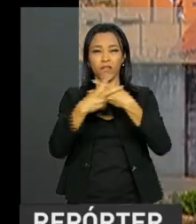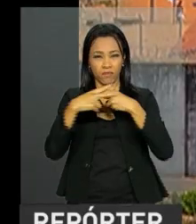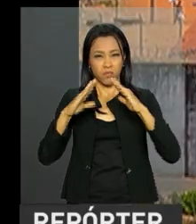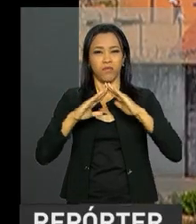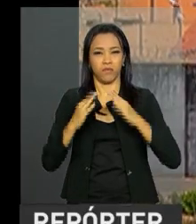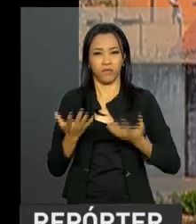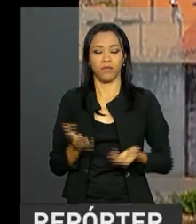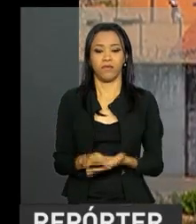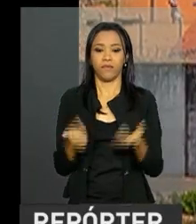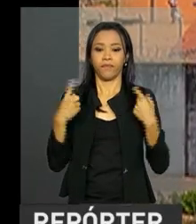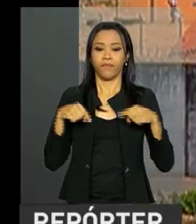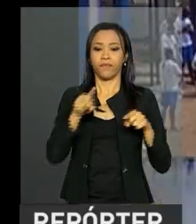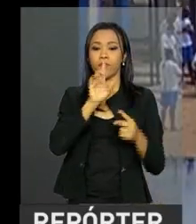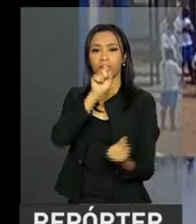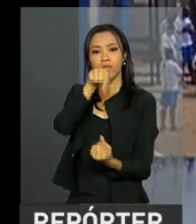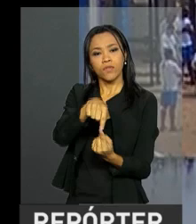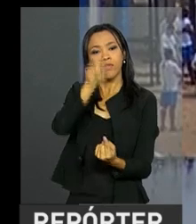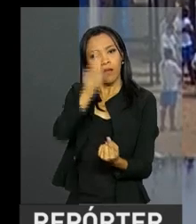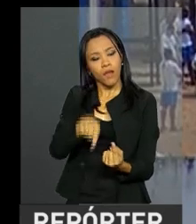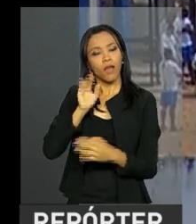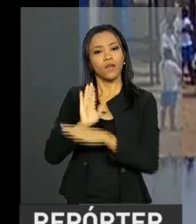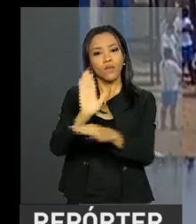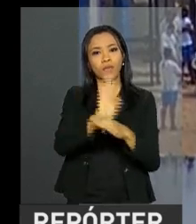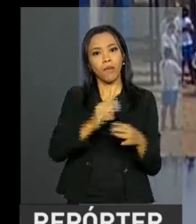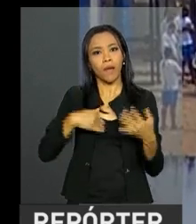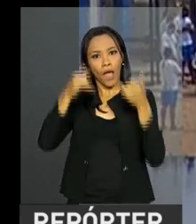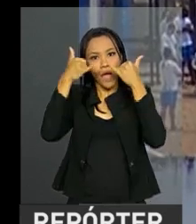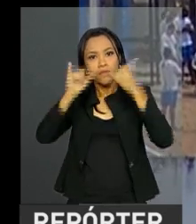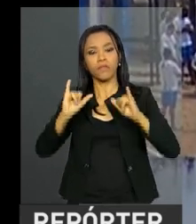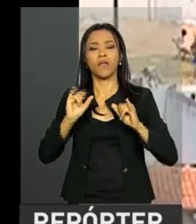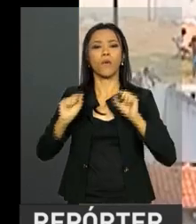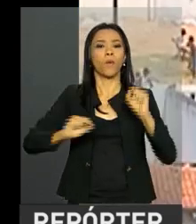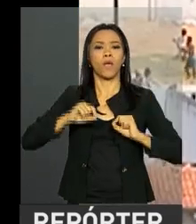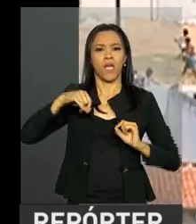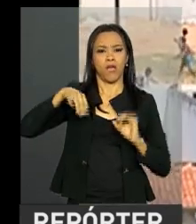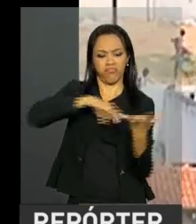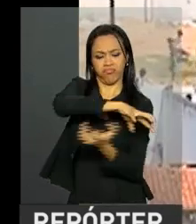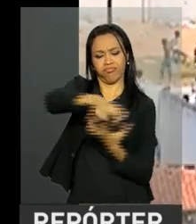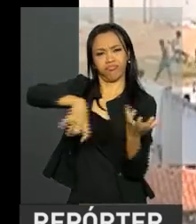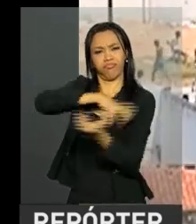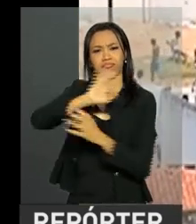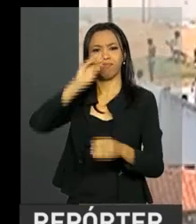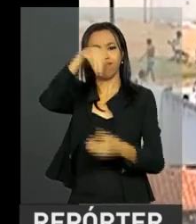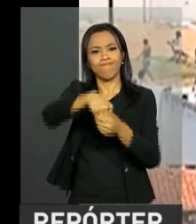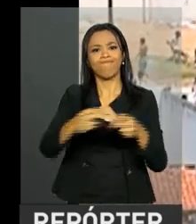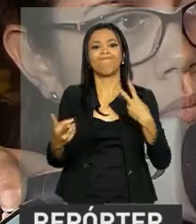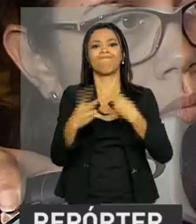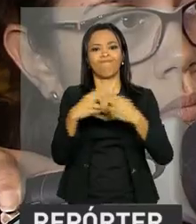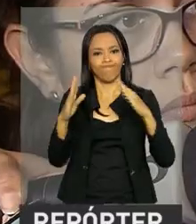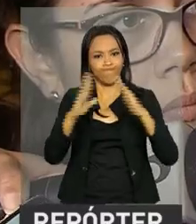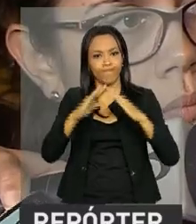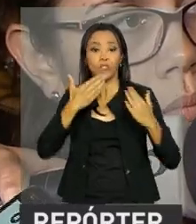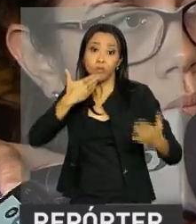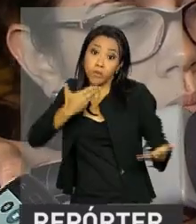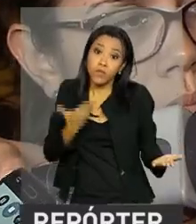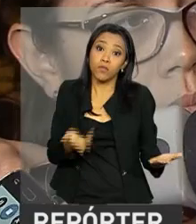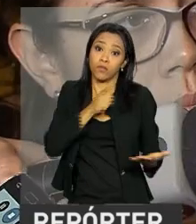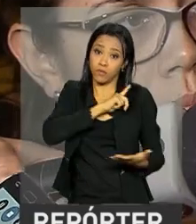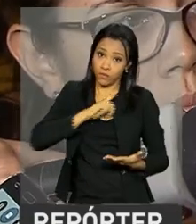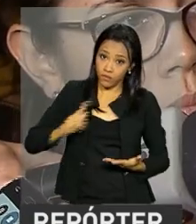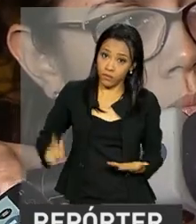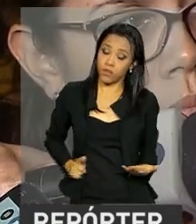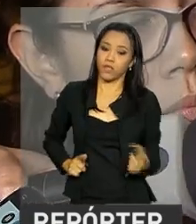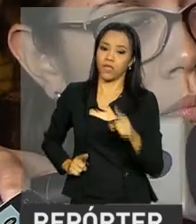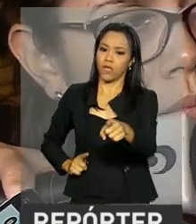A medida é para ajudar os estados a conter rebeliões em presídios e atende pedidos de governadores. Para que nós possamos montar o